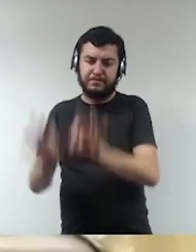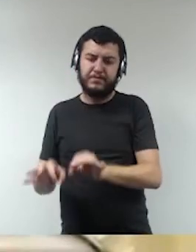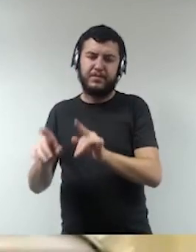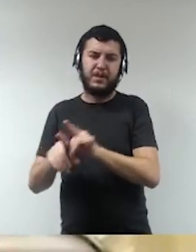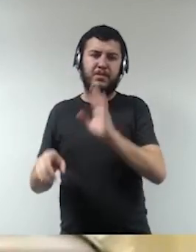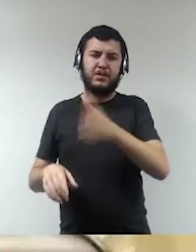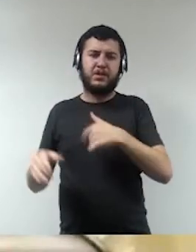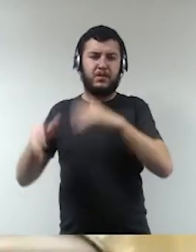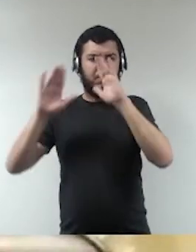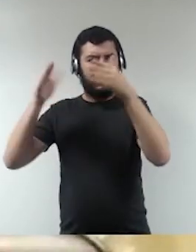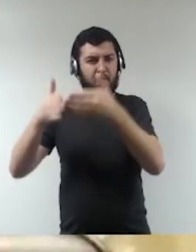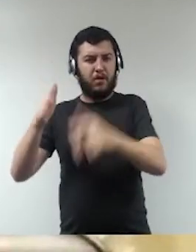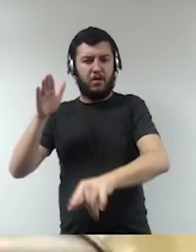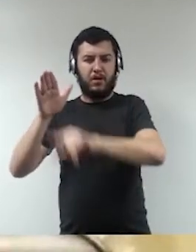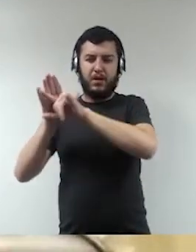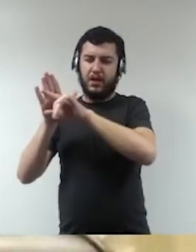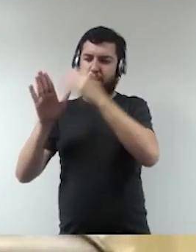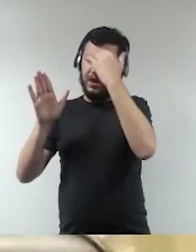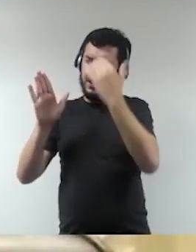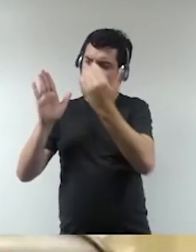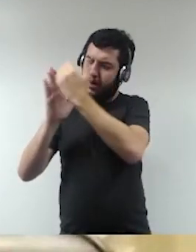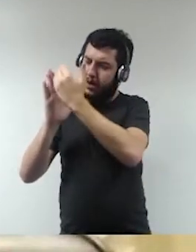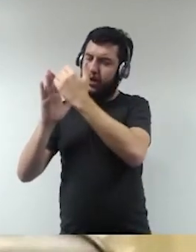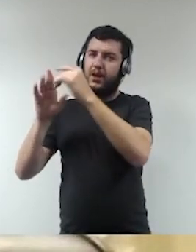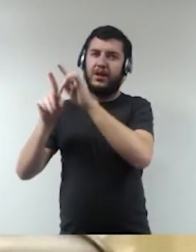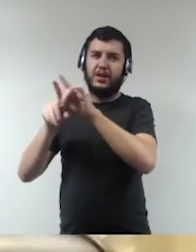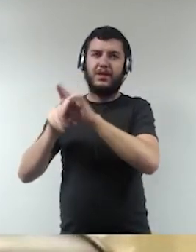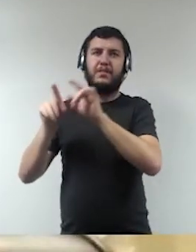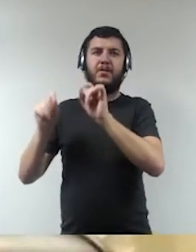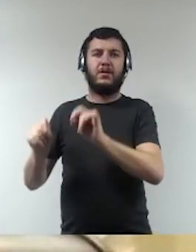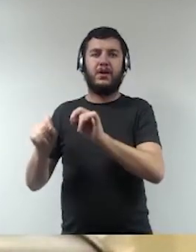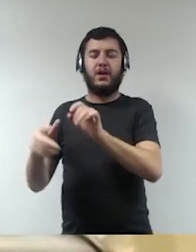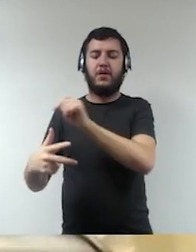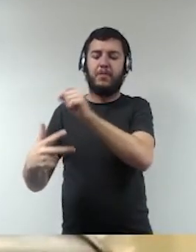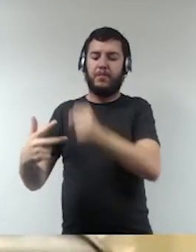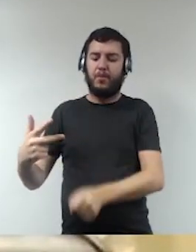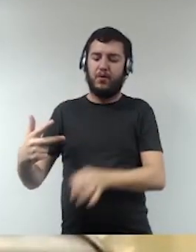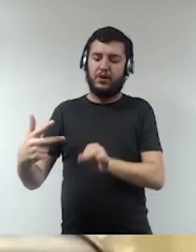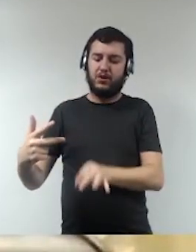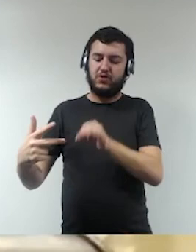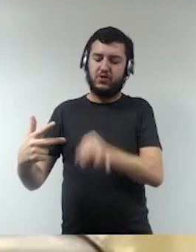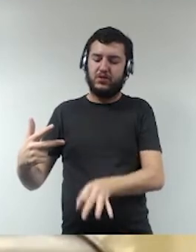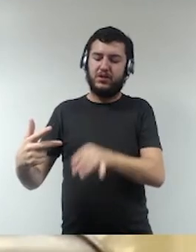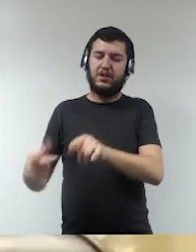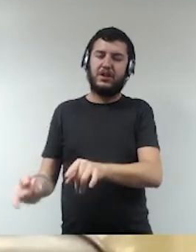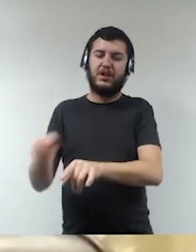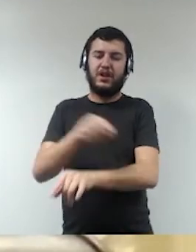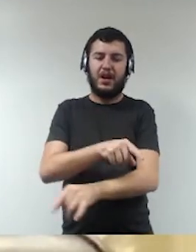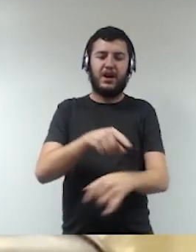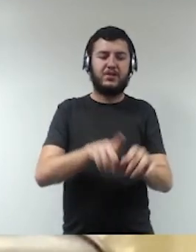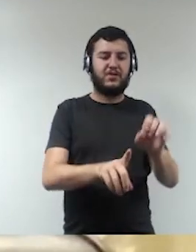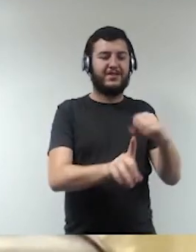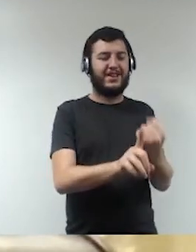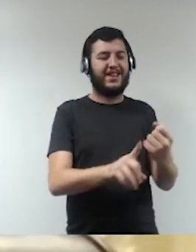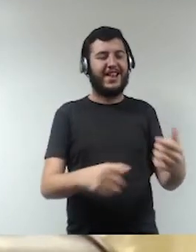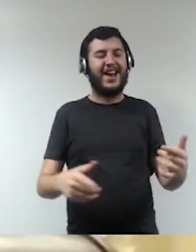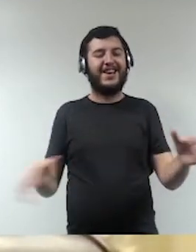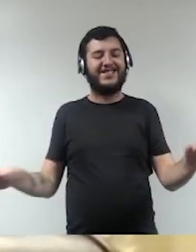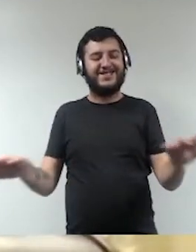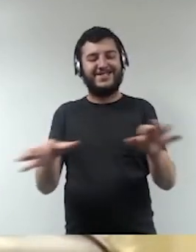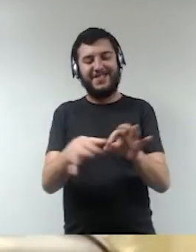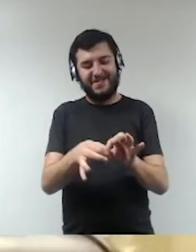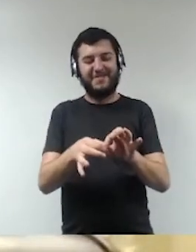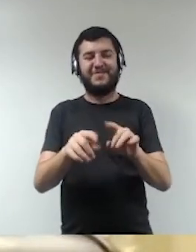o objetivo da lei, mas aproximando o Poder Judiciário das demandas da sociedade. Quem faz